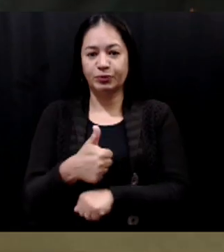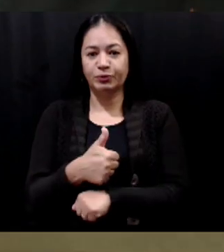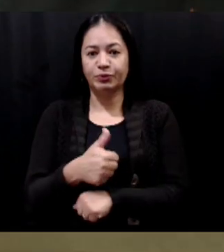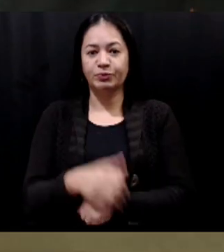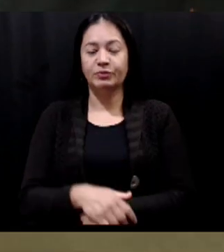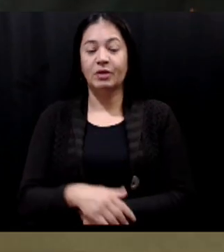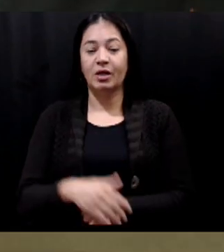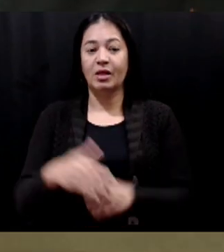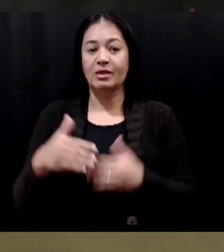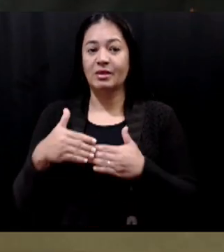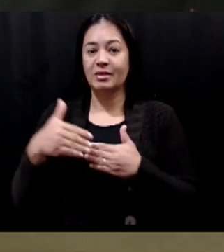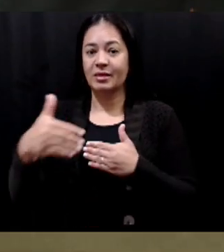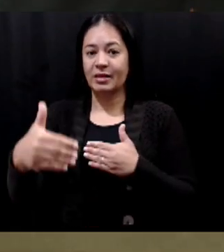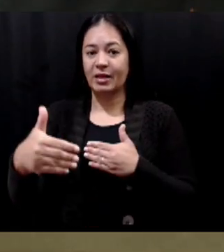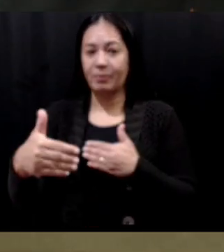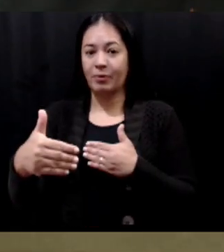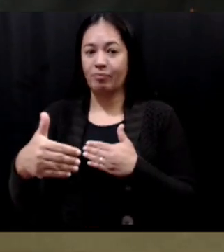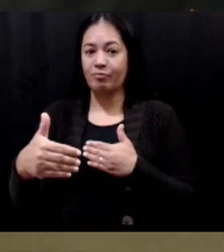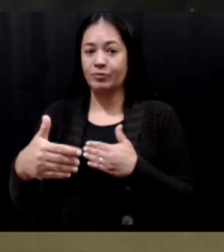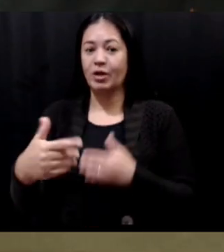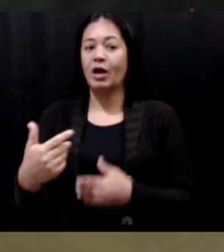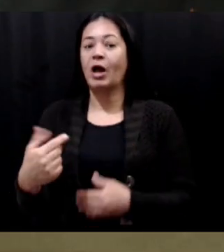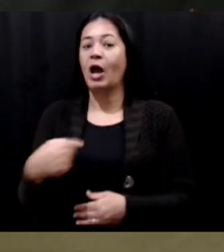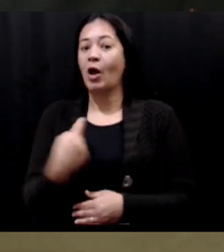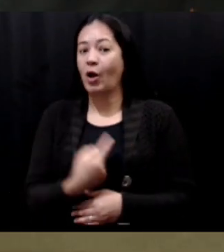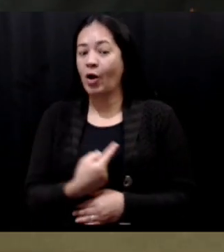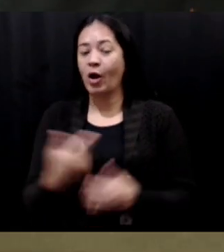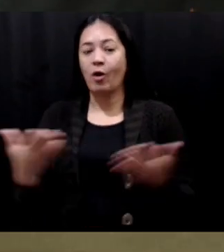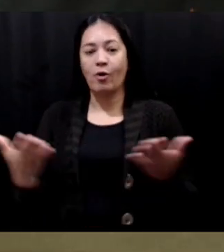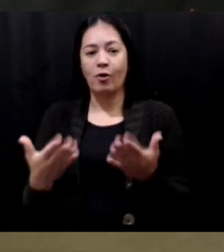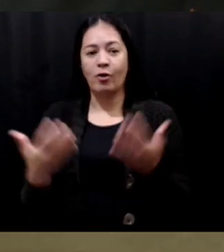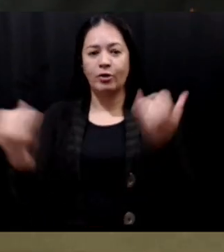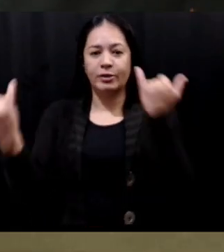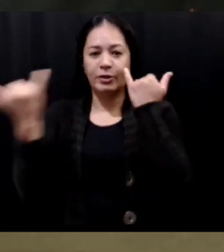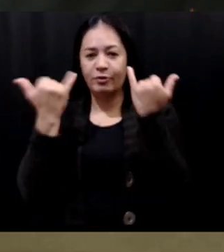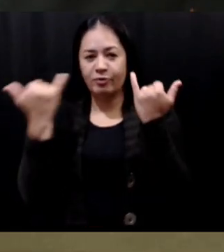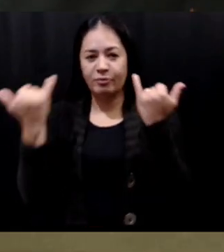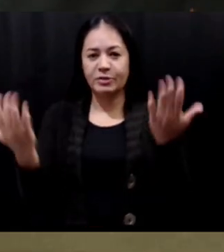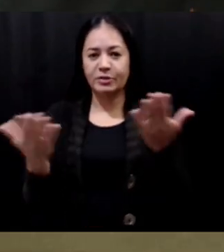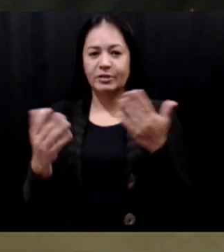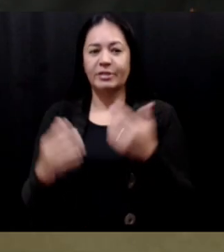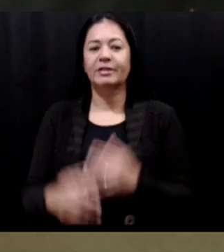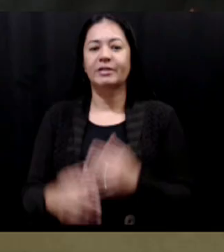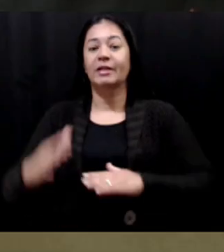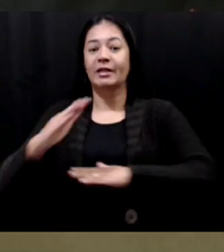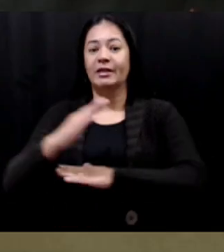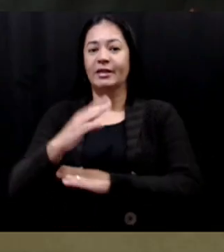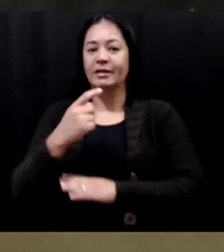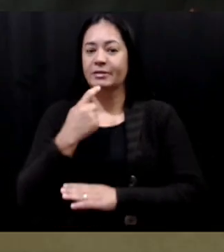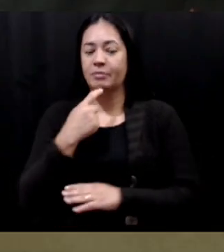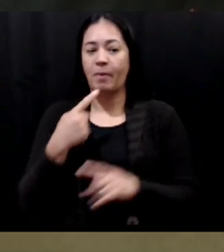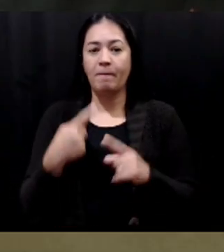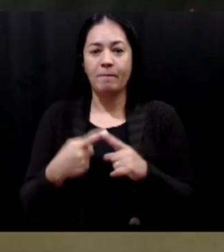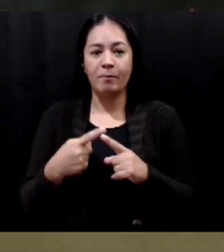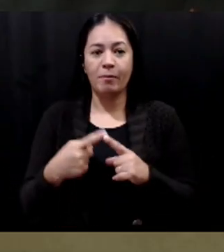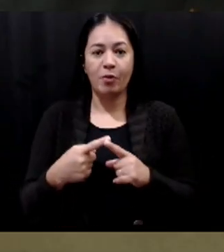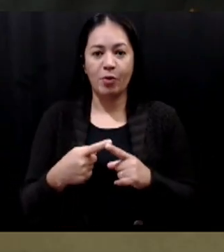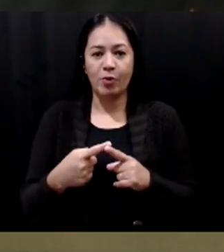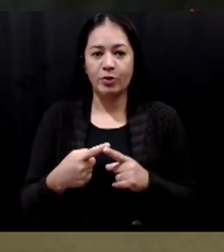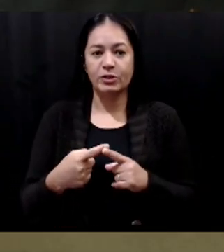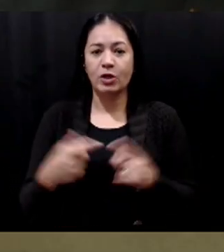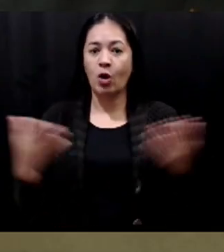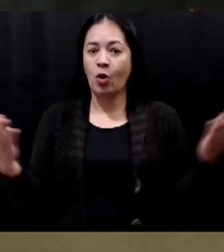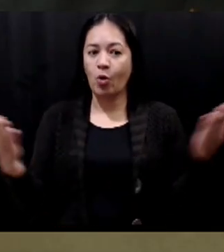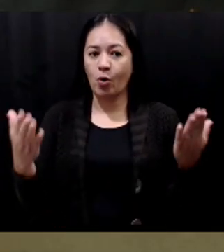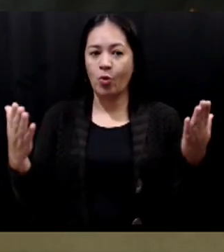porque agora a gente atualiza algumas informações da Câmara de Campinas, porque a Câmara vota hoje, em primeira discussão,